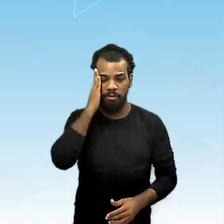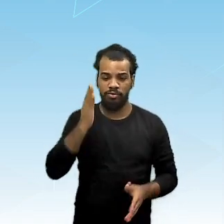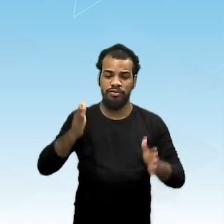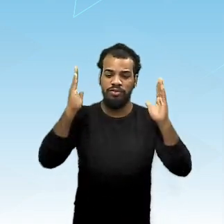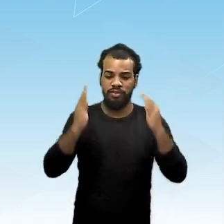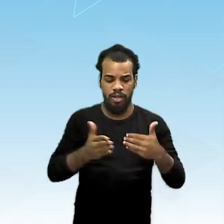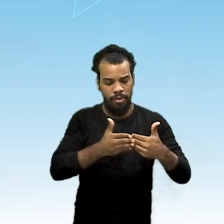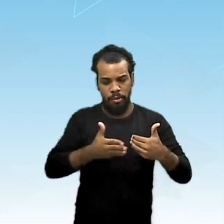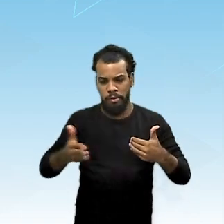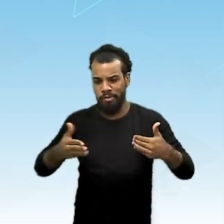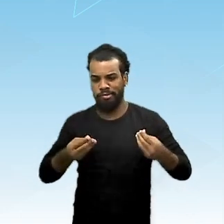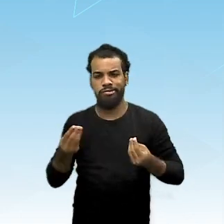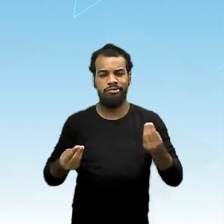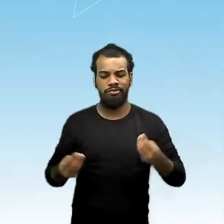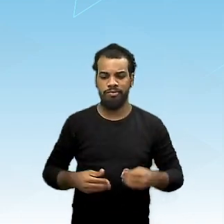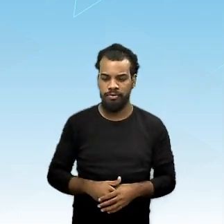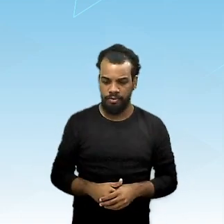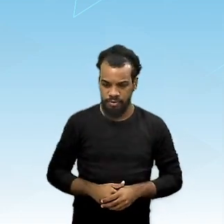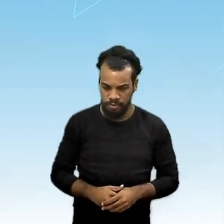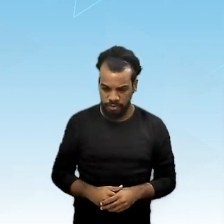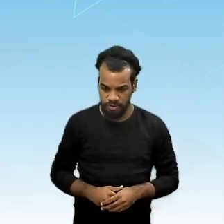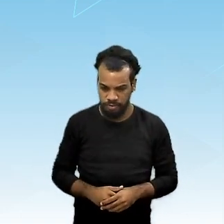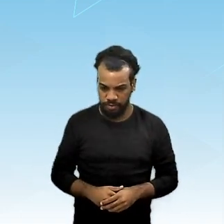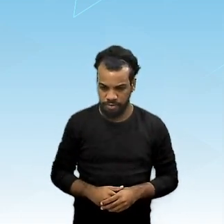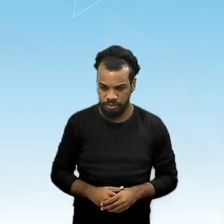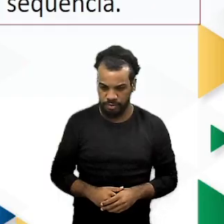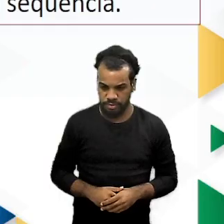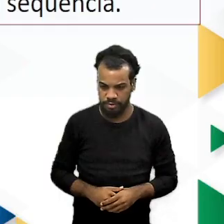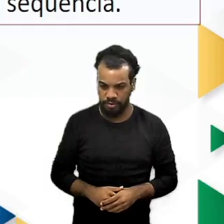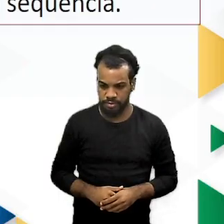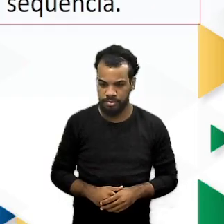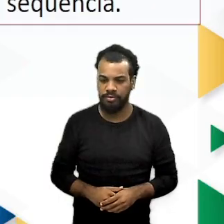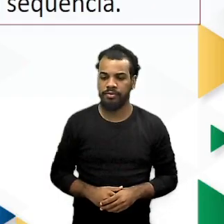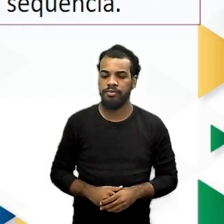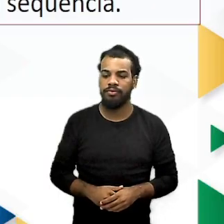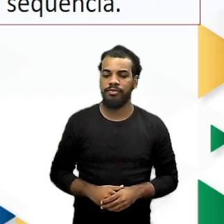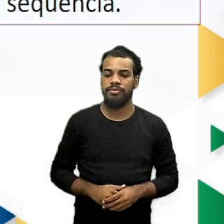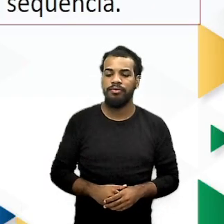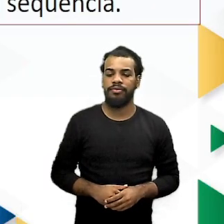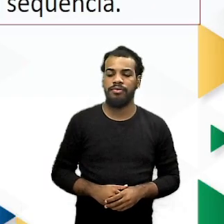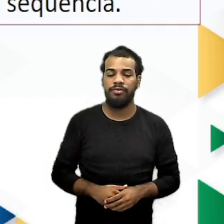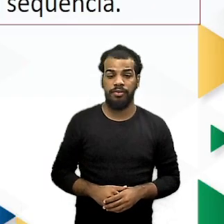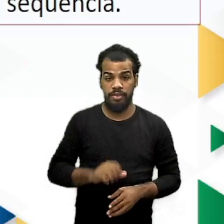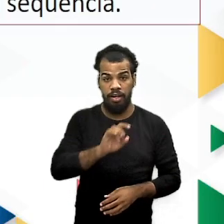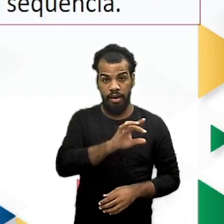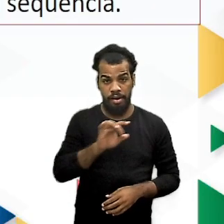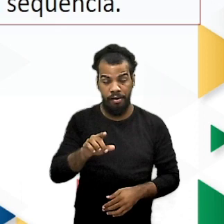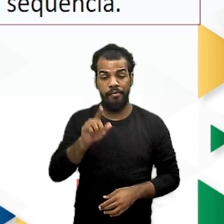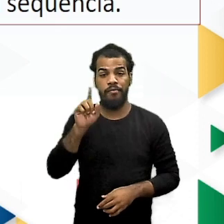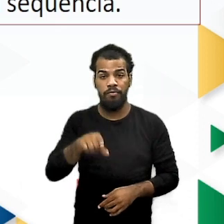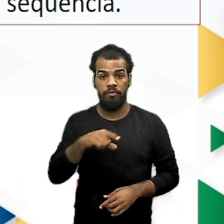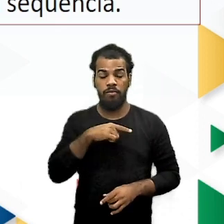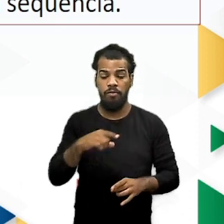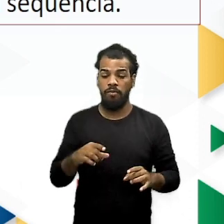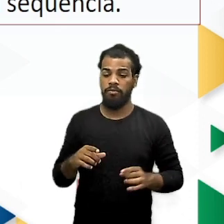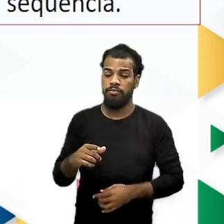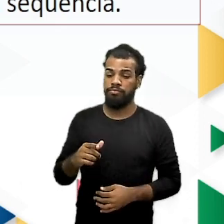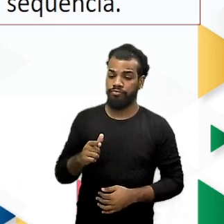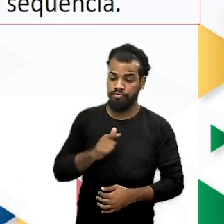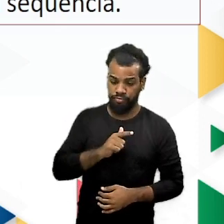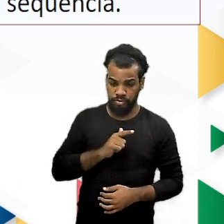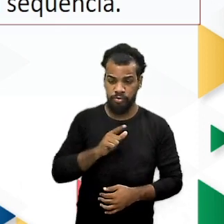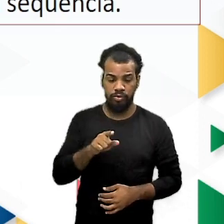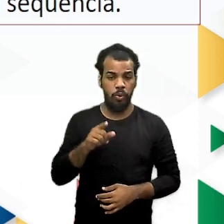sequência, tá? Ficou bem legal. Cada elemento que compõe a sequência é determinado ou denominado termo.